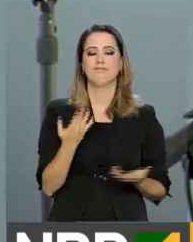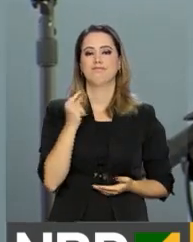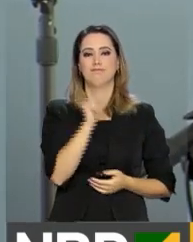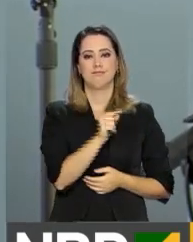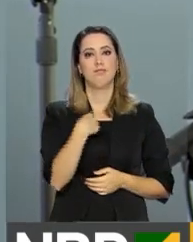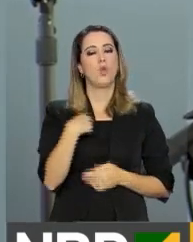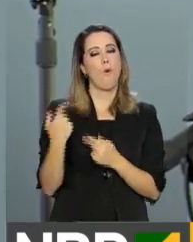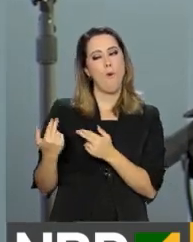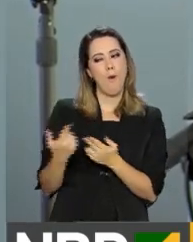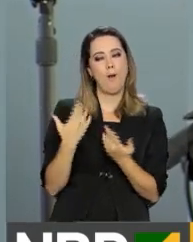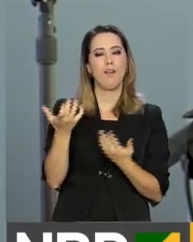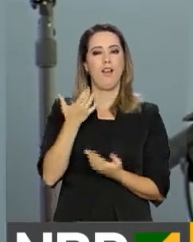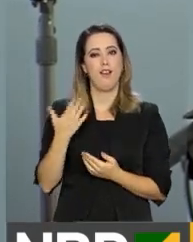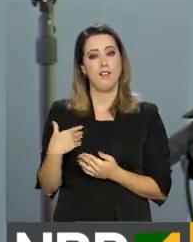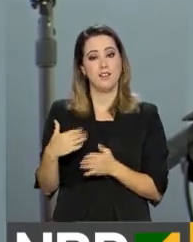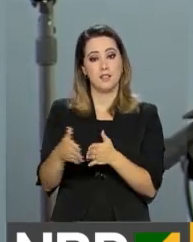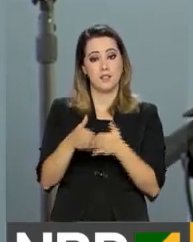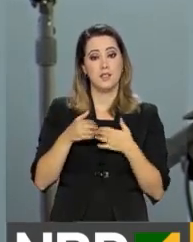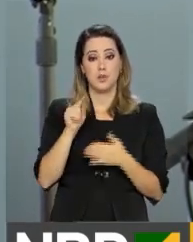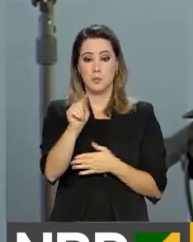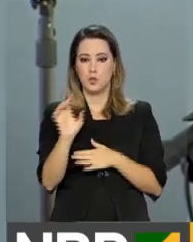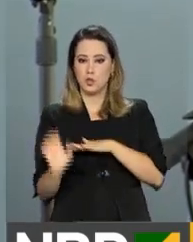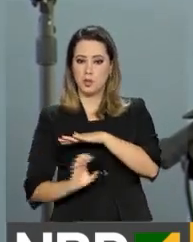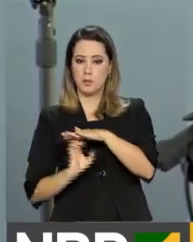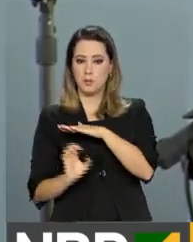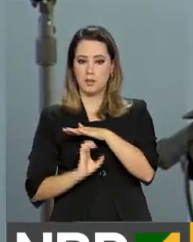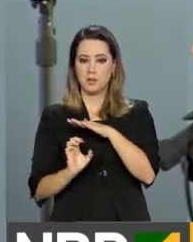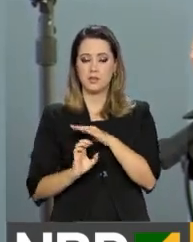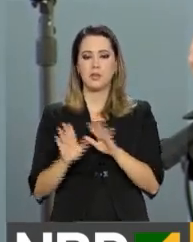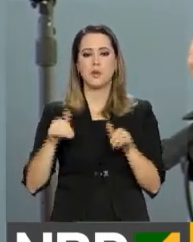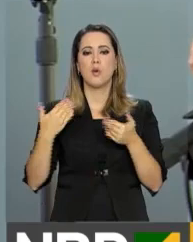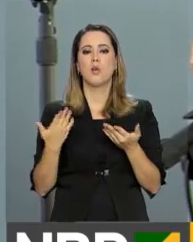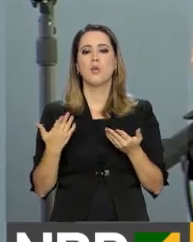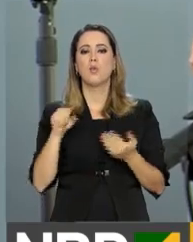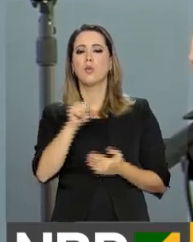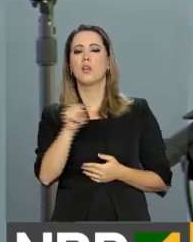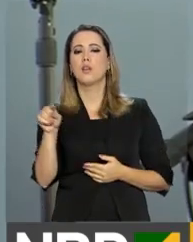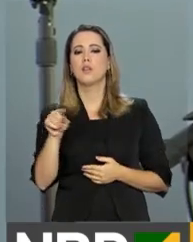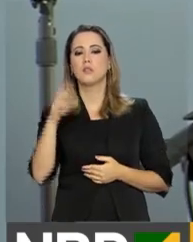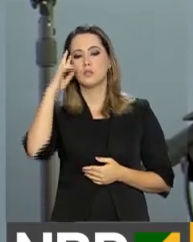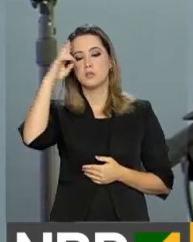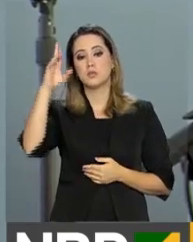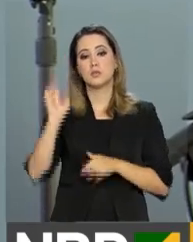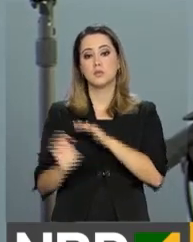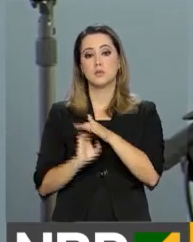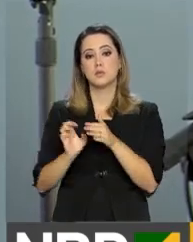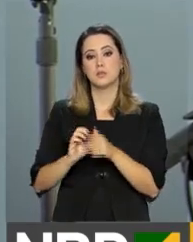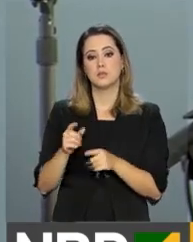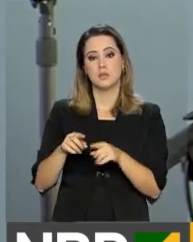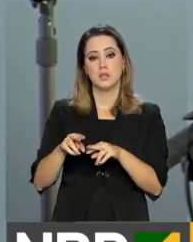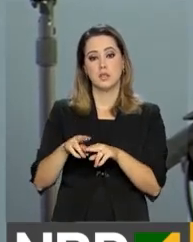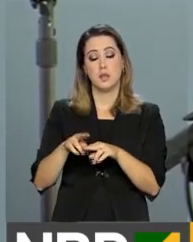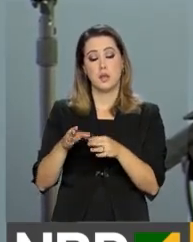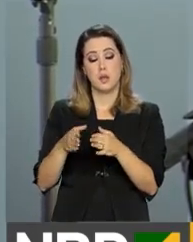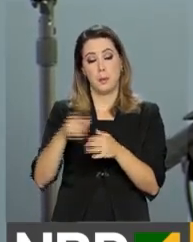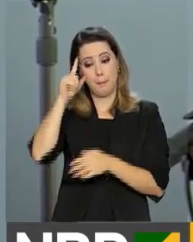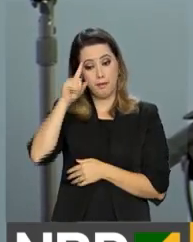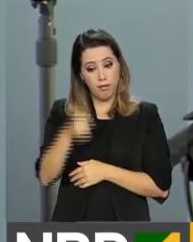fizer. Eu quero convocar o construtor, cadê o construtor? Está por aí? Mas quero determinar o